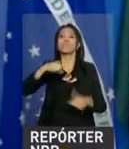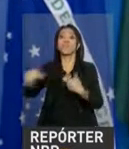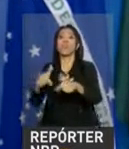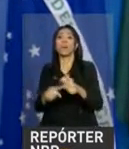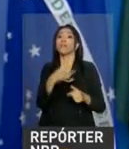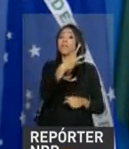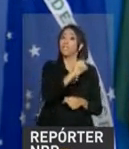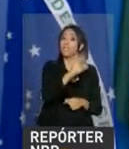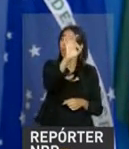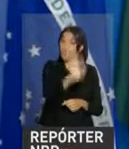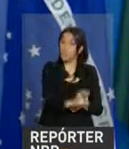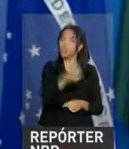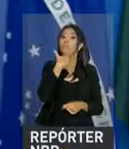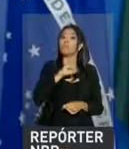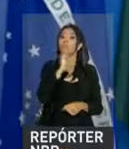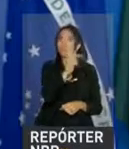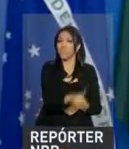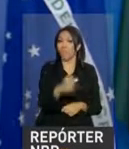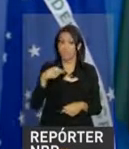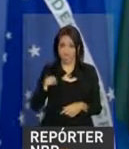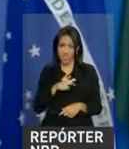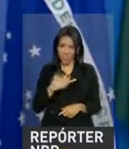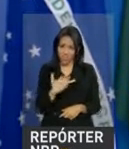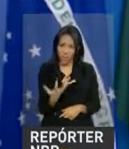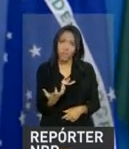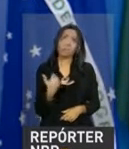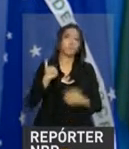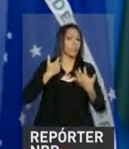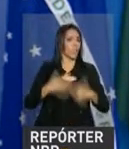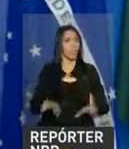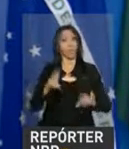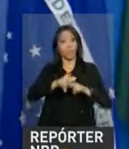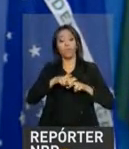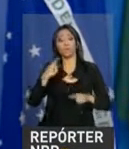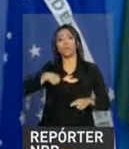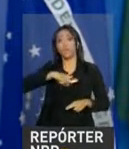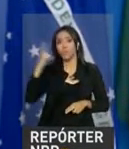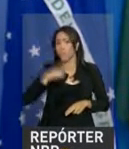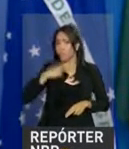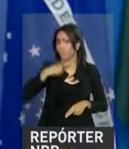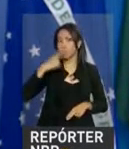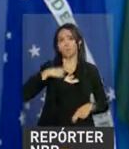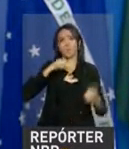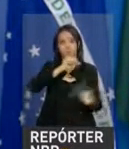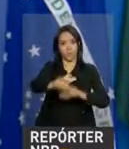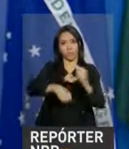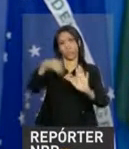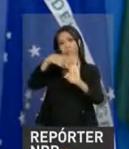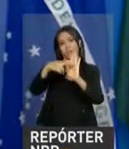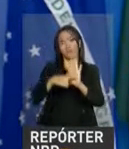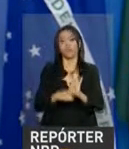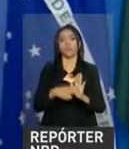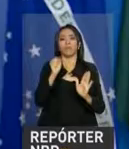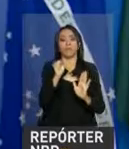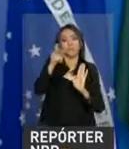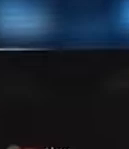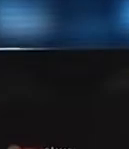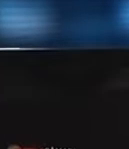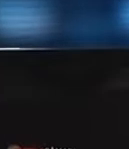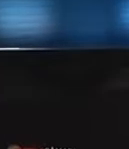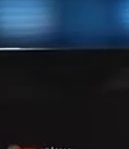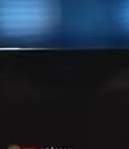aposentadorias é isso que nós não queremos por isso que nós estamos apressando em regulamentar a previdência